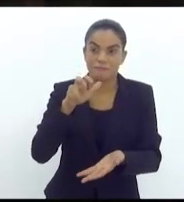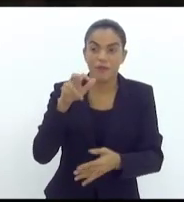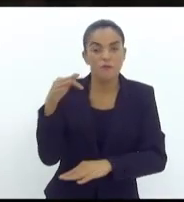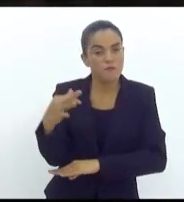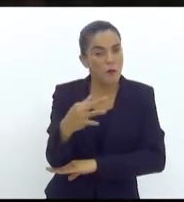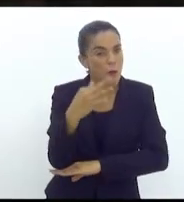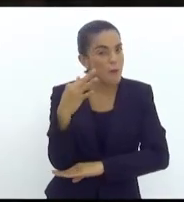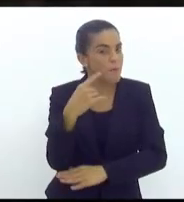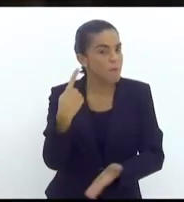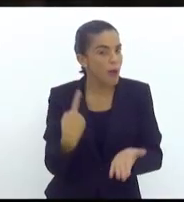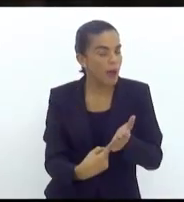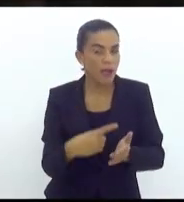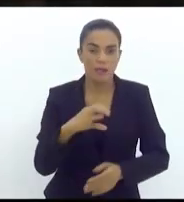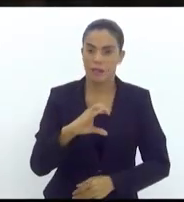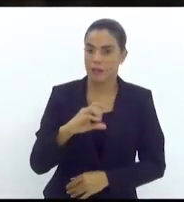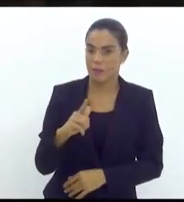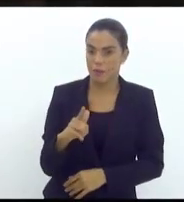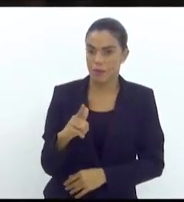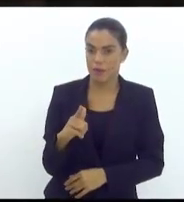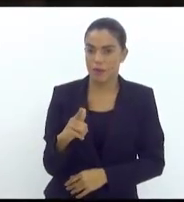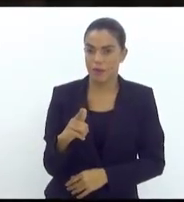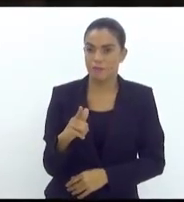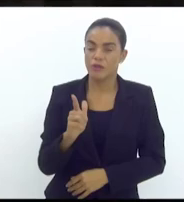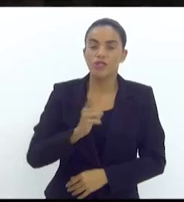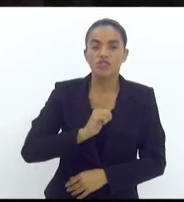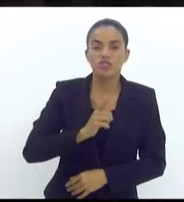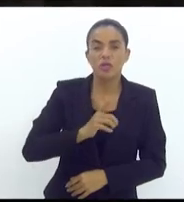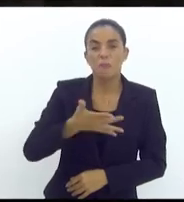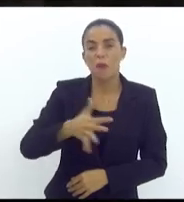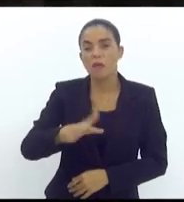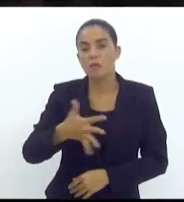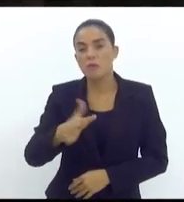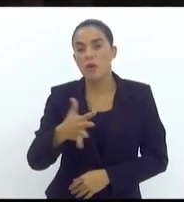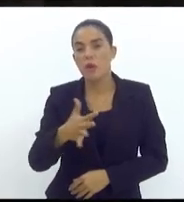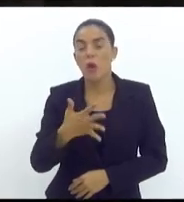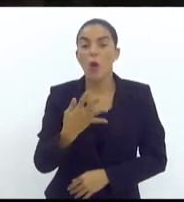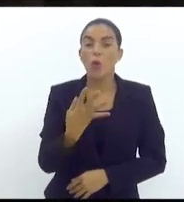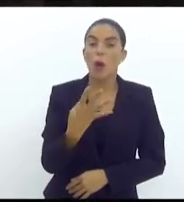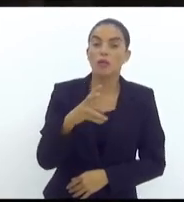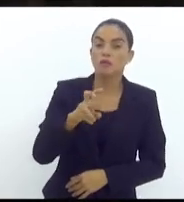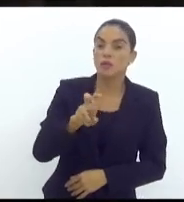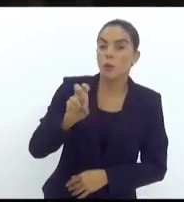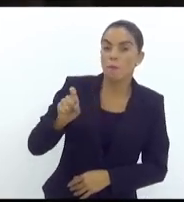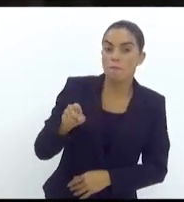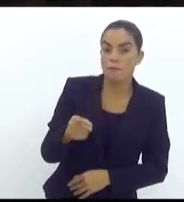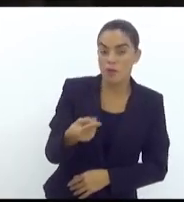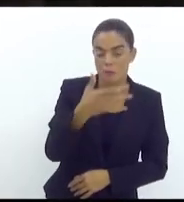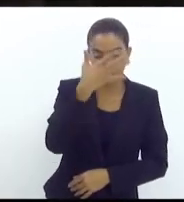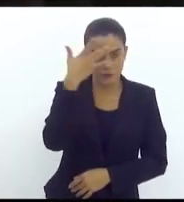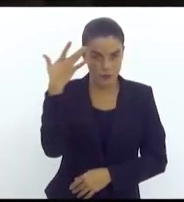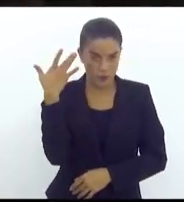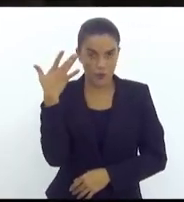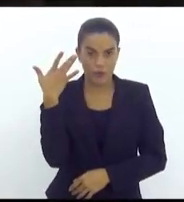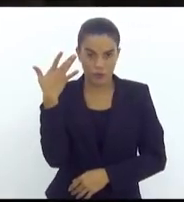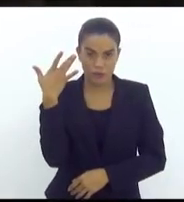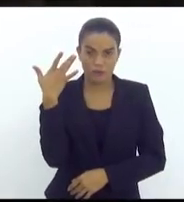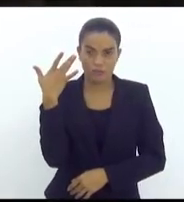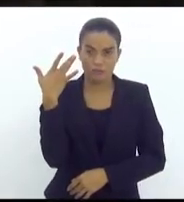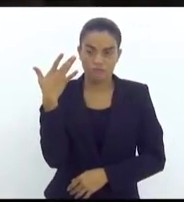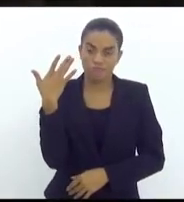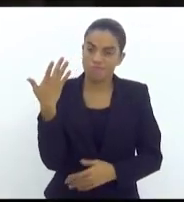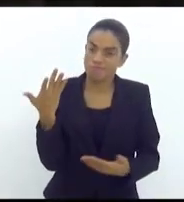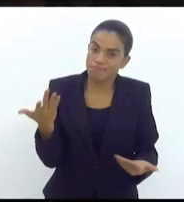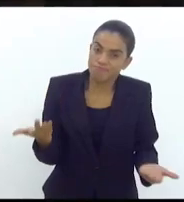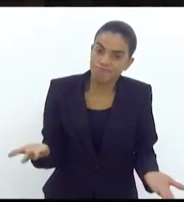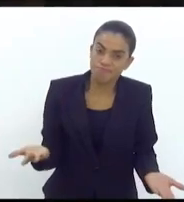em Campo Grande tinha Talvez lá quatro cinco mil pessoas então